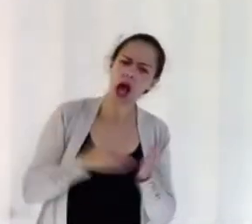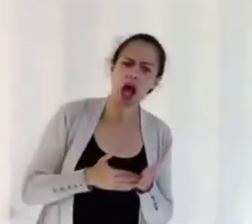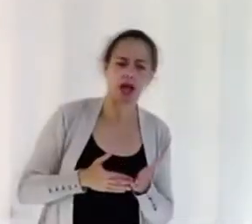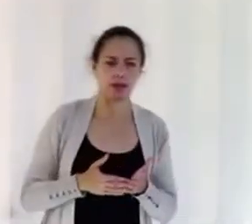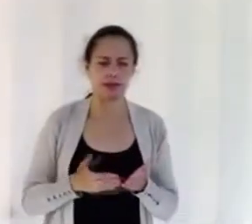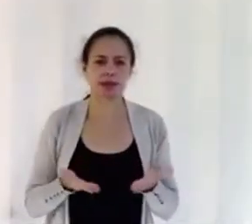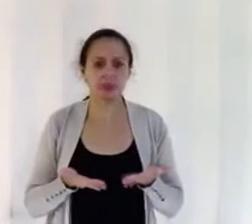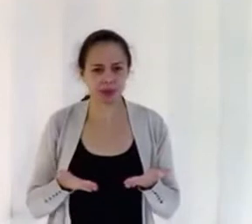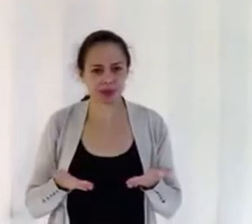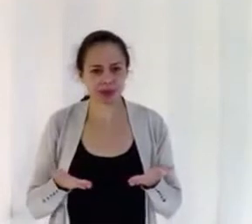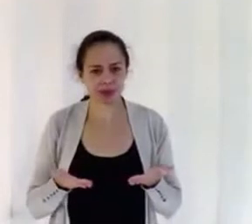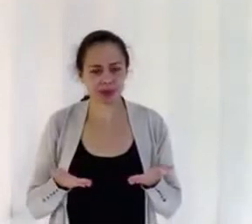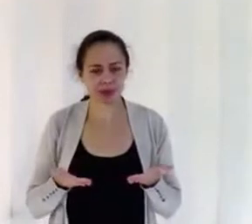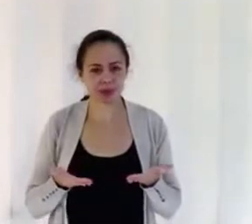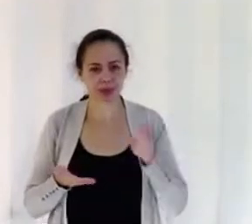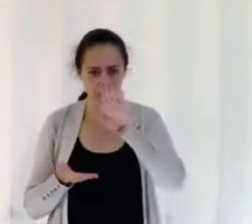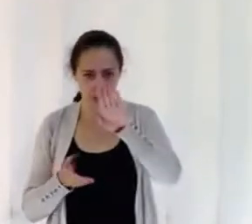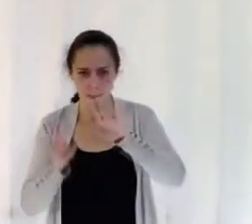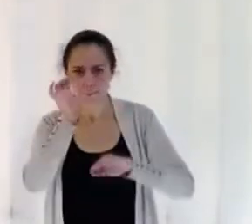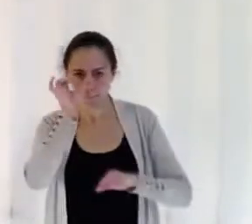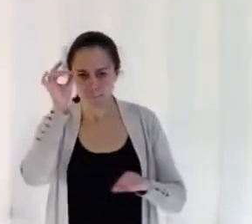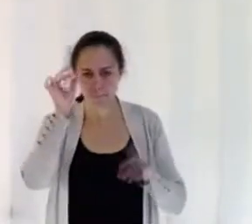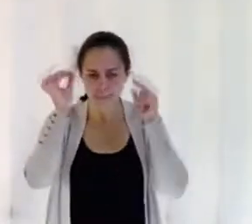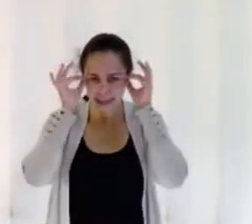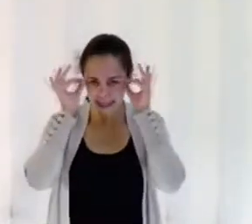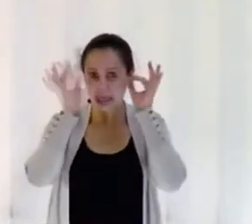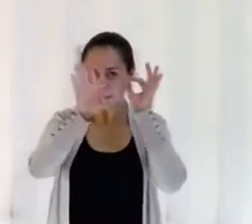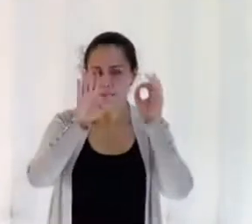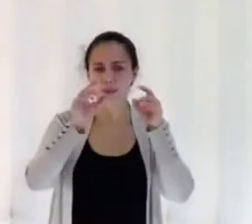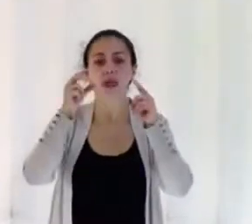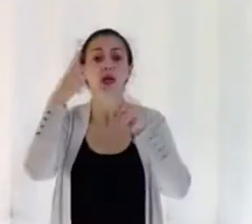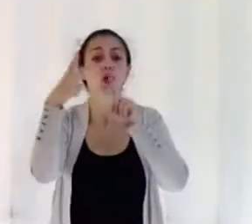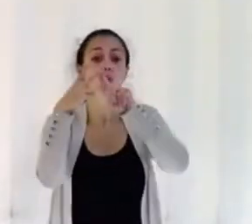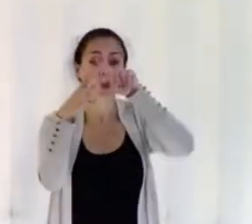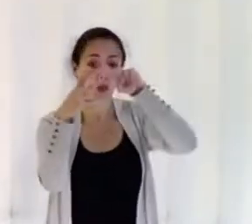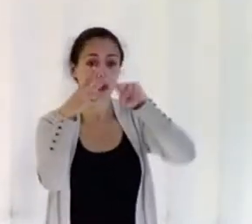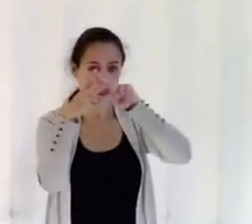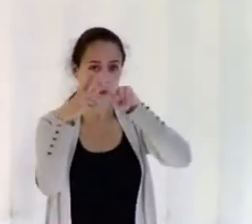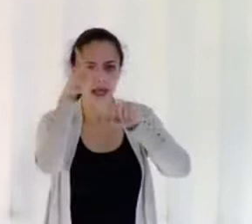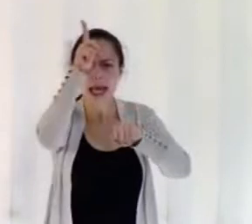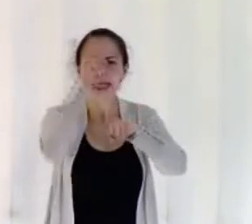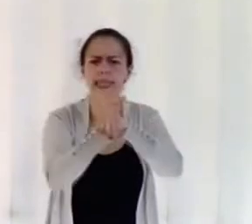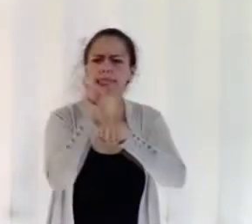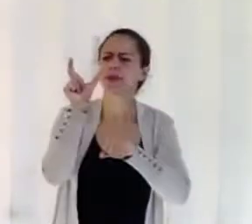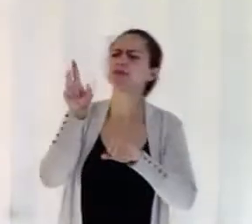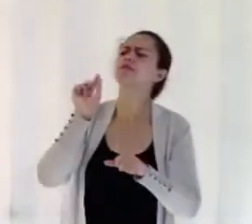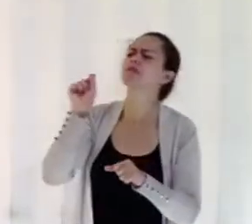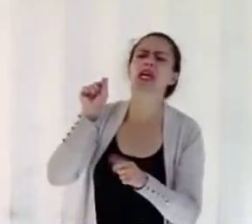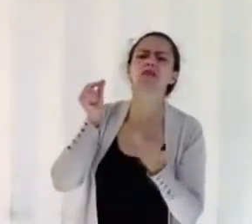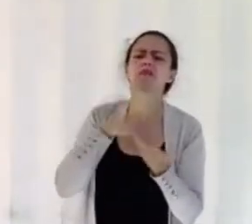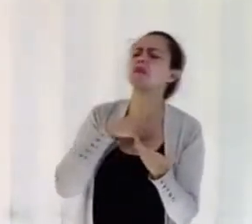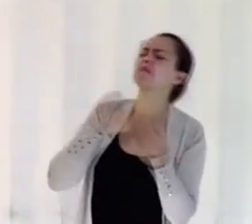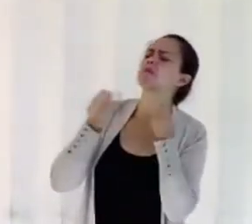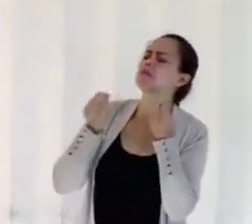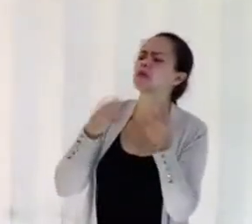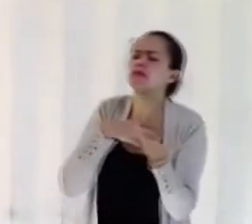duas coisas referente a isso. O guia é aquele que conhece as suas ovelhas. A Escritura nos diz que o pastor